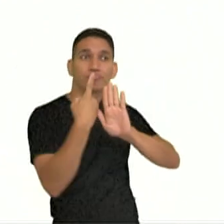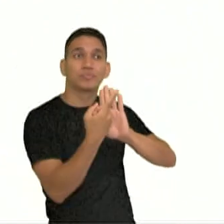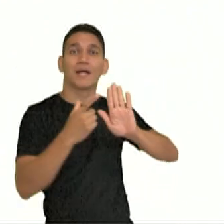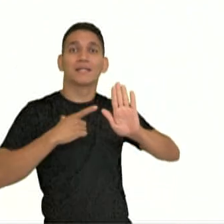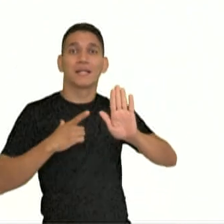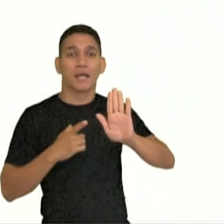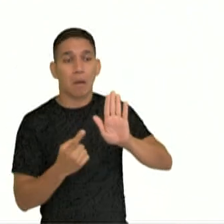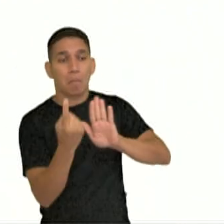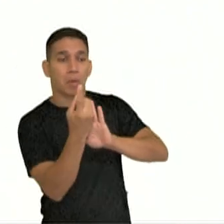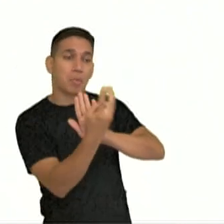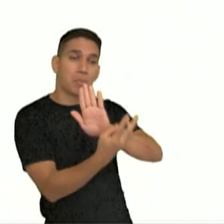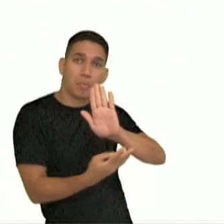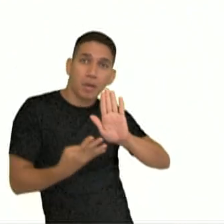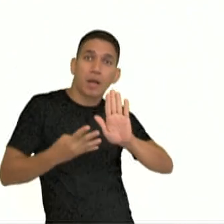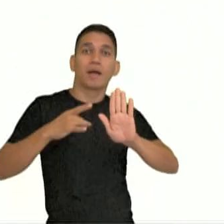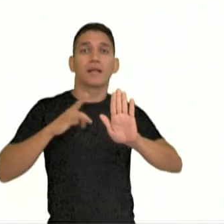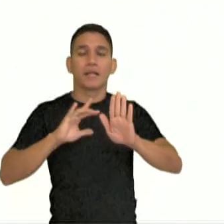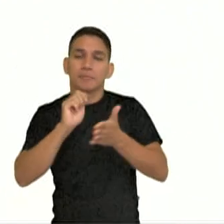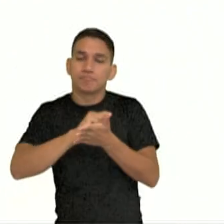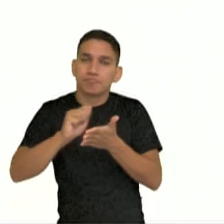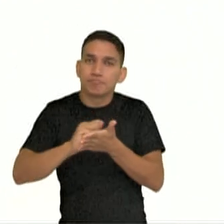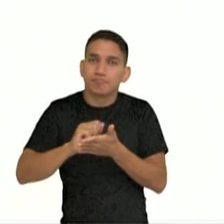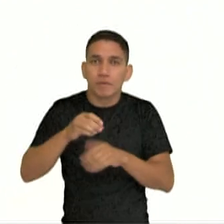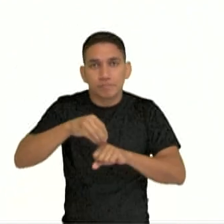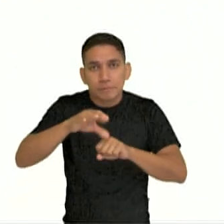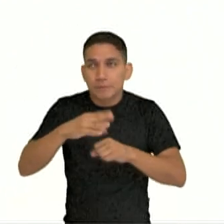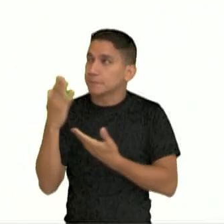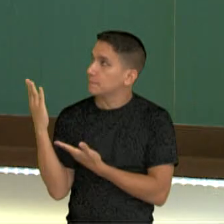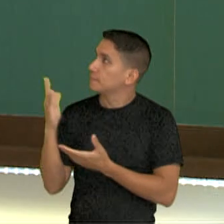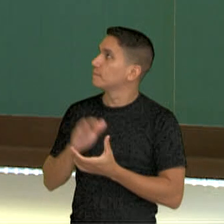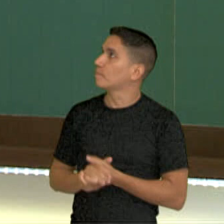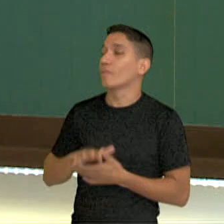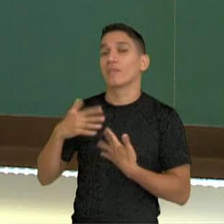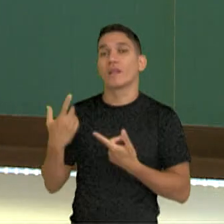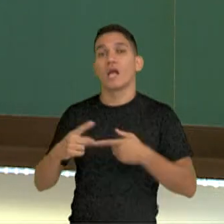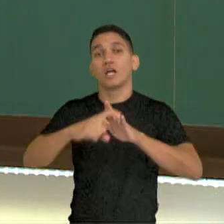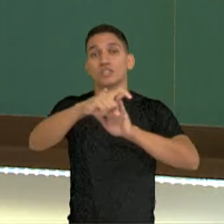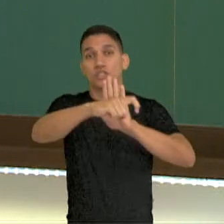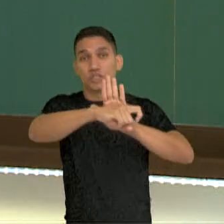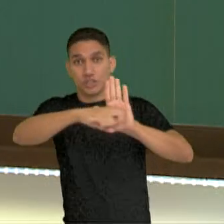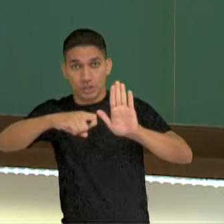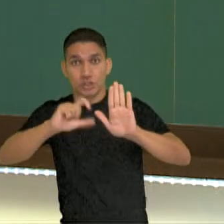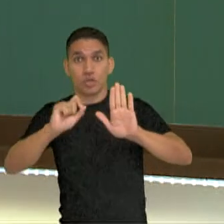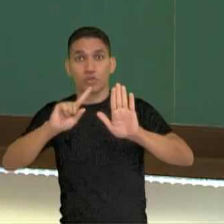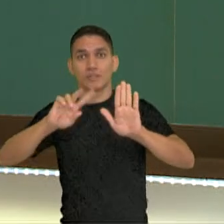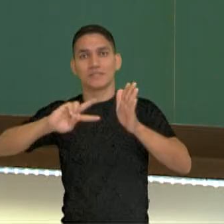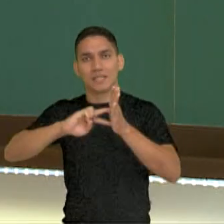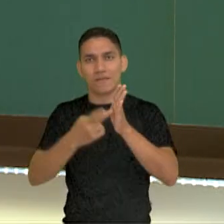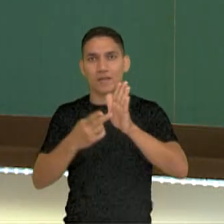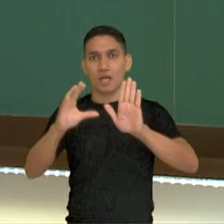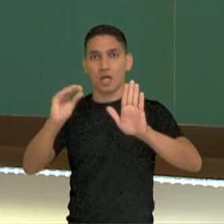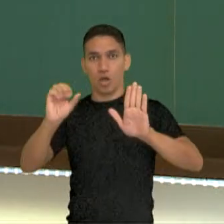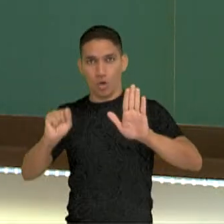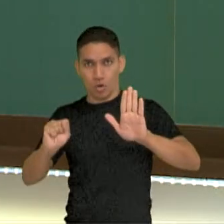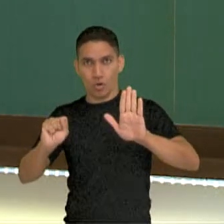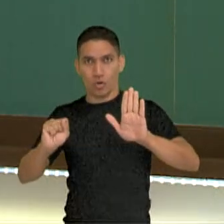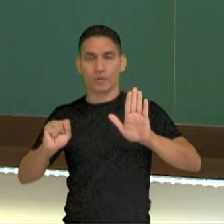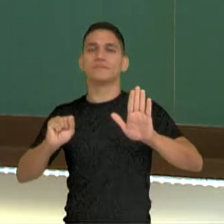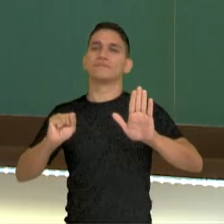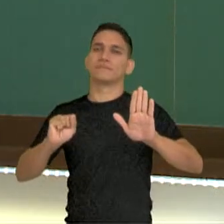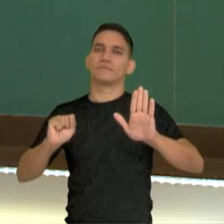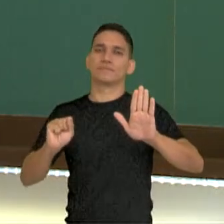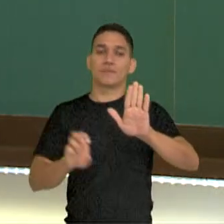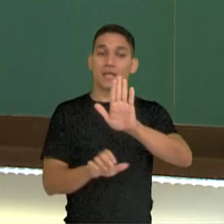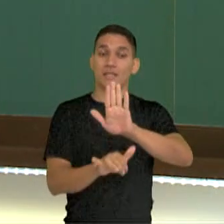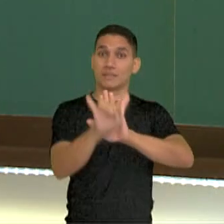desses ângulos anotados ali para você. Então, o valor do X é o cosseno, o valor do Y é